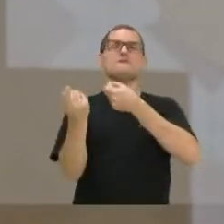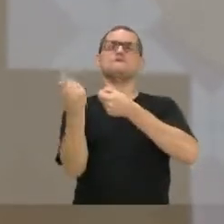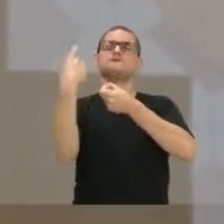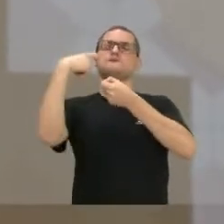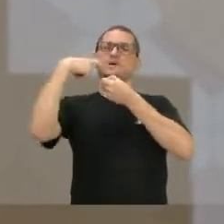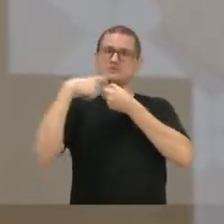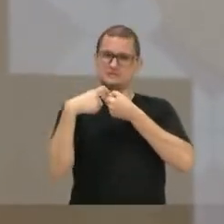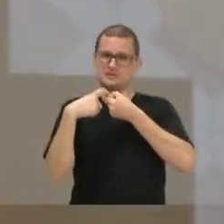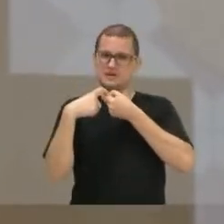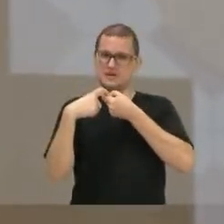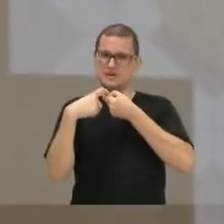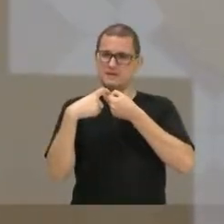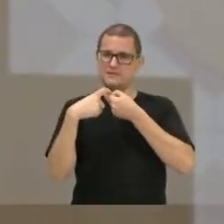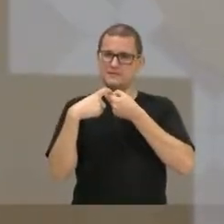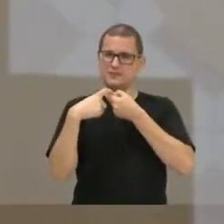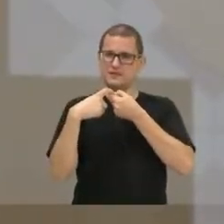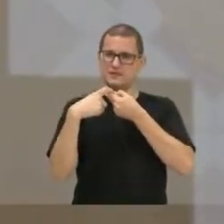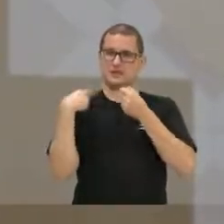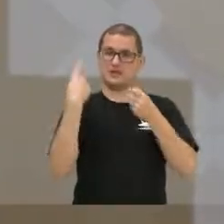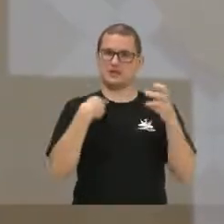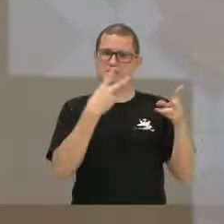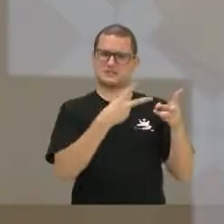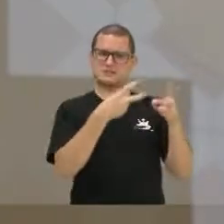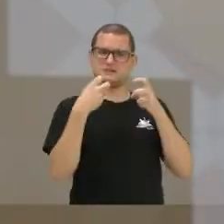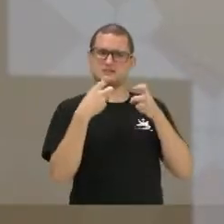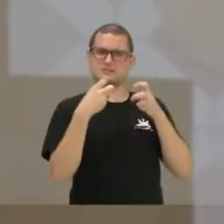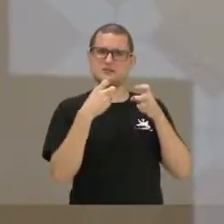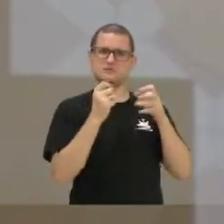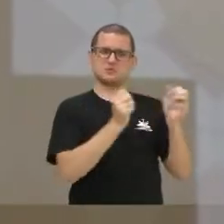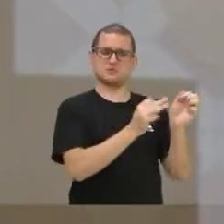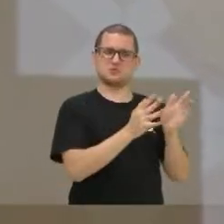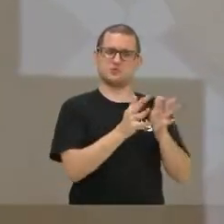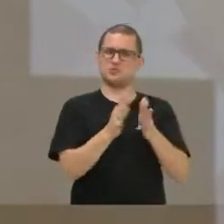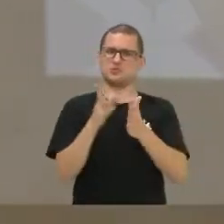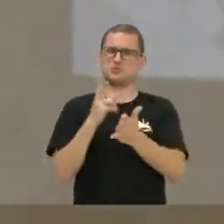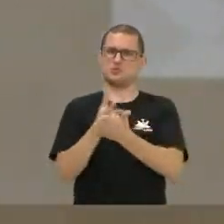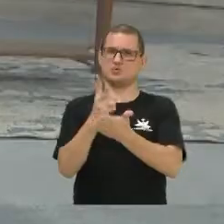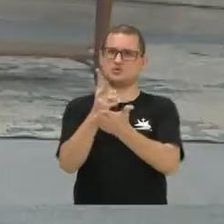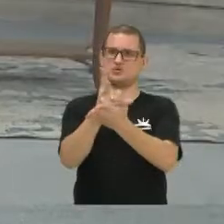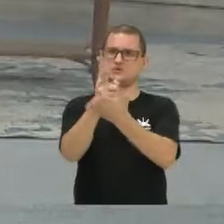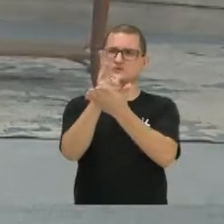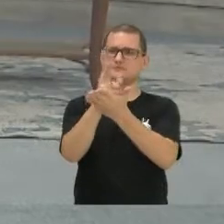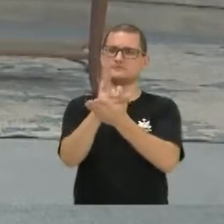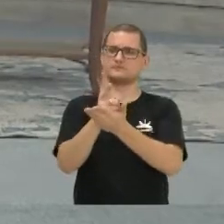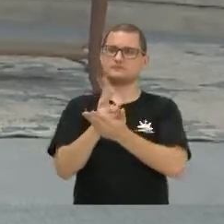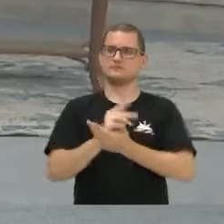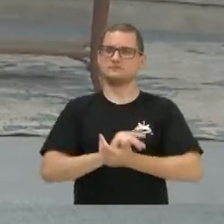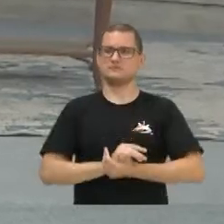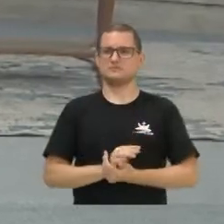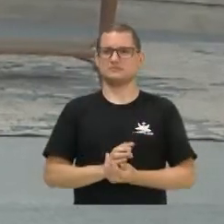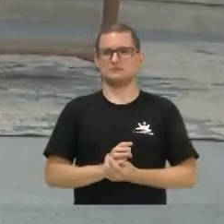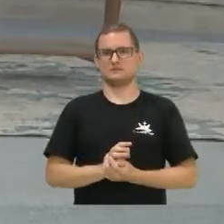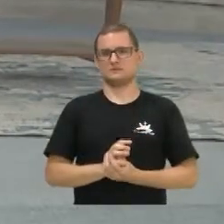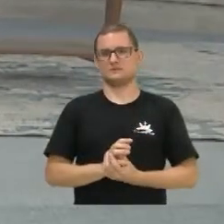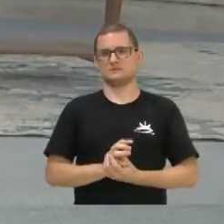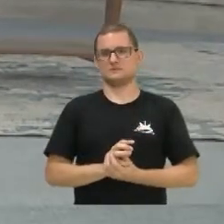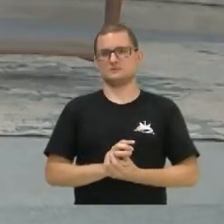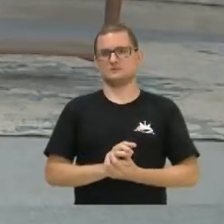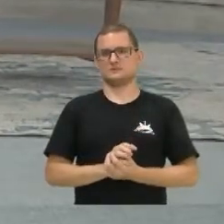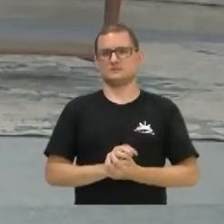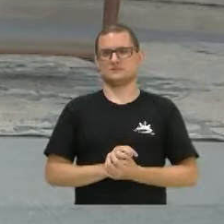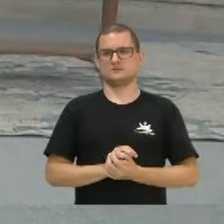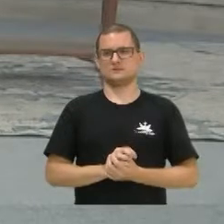que ao retomar hoje percebamos a continuidade e se não é